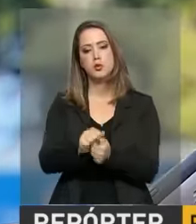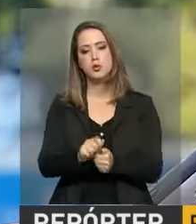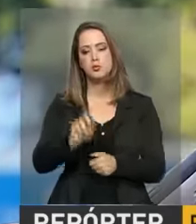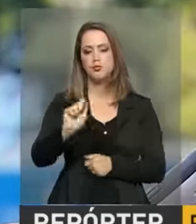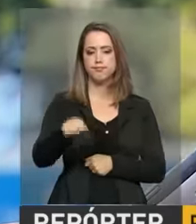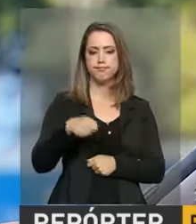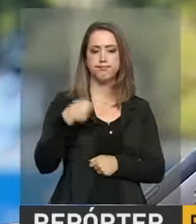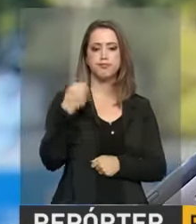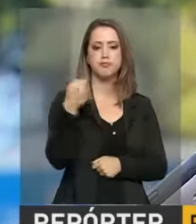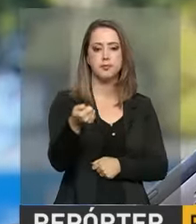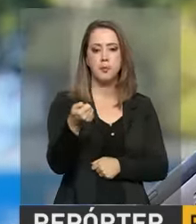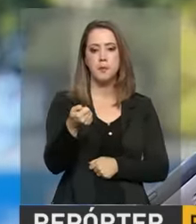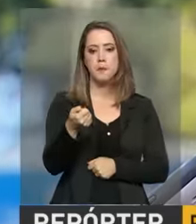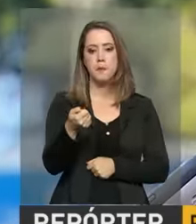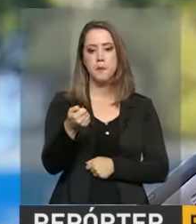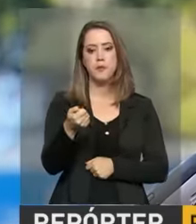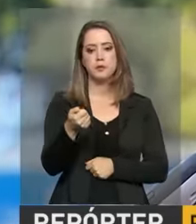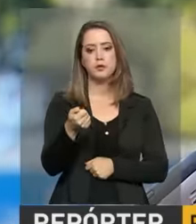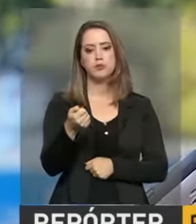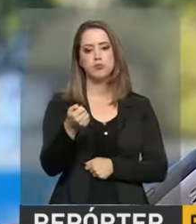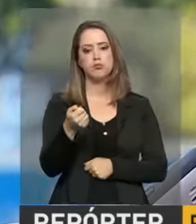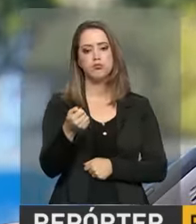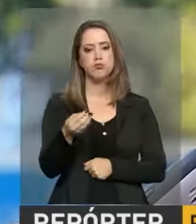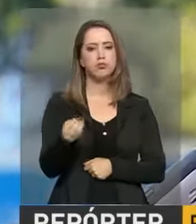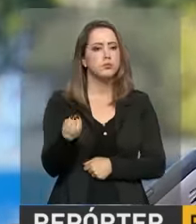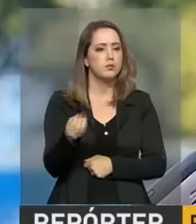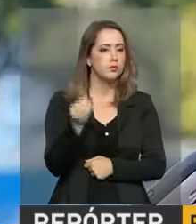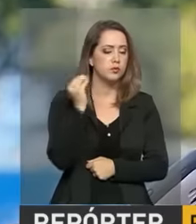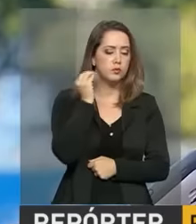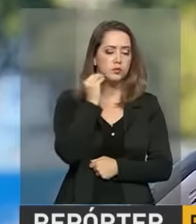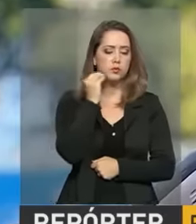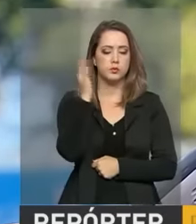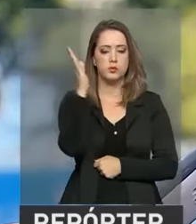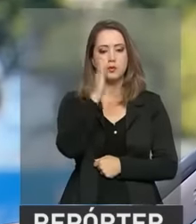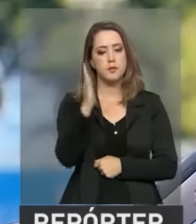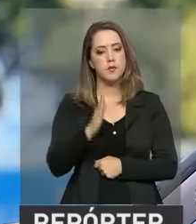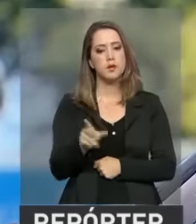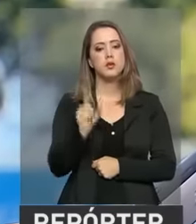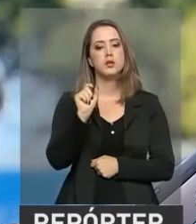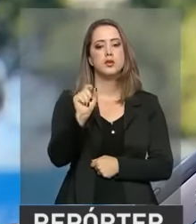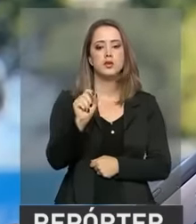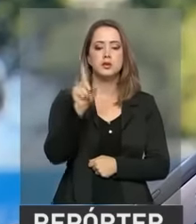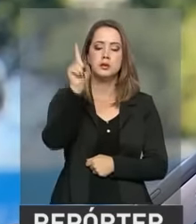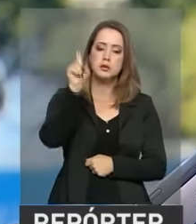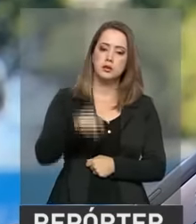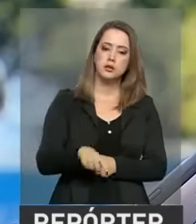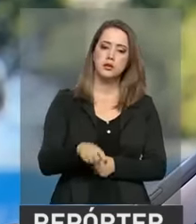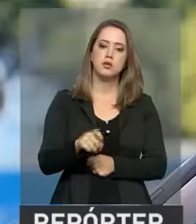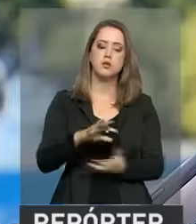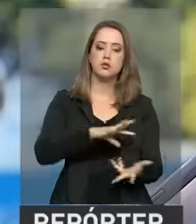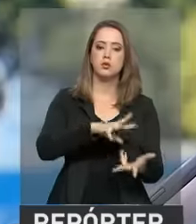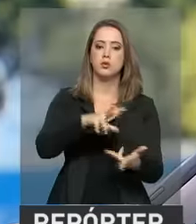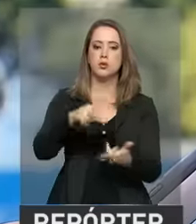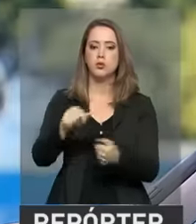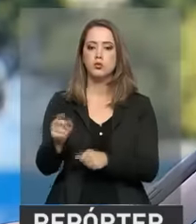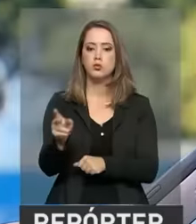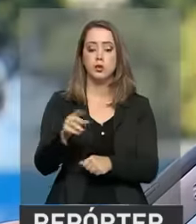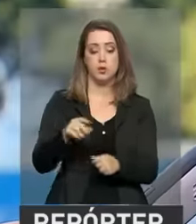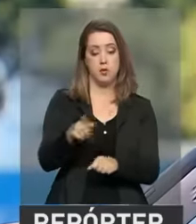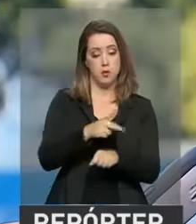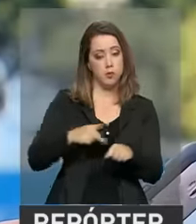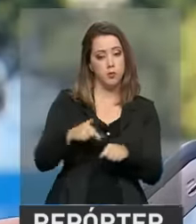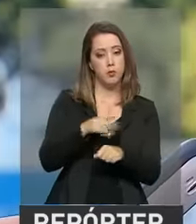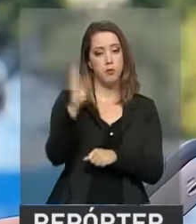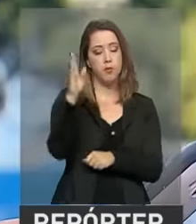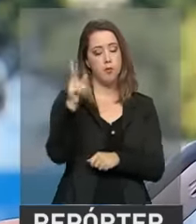digamos assim a característica do Brasil de ser uma nação voltada para paz que se